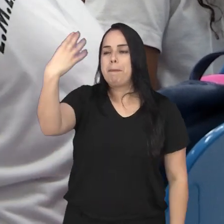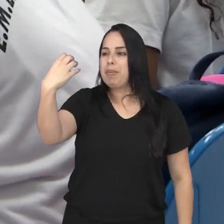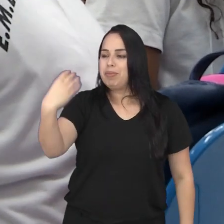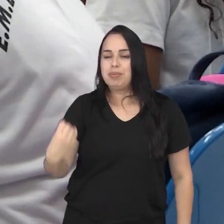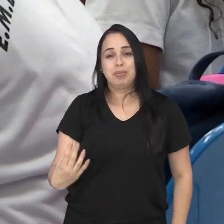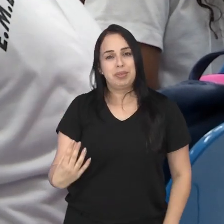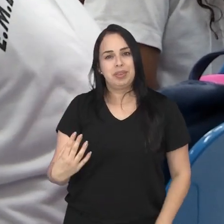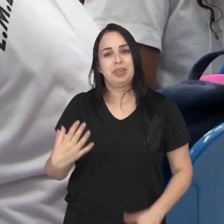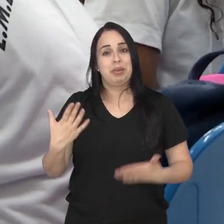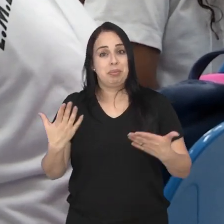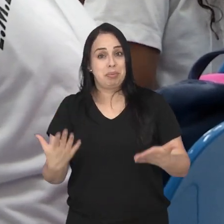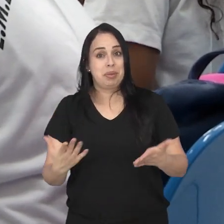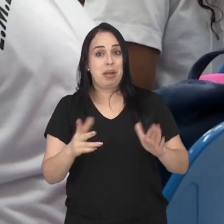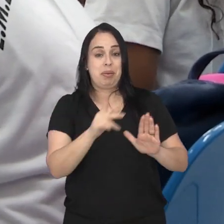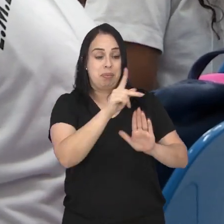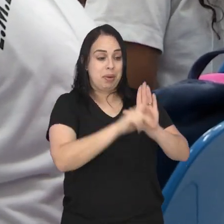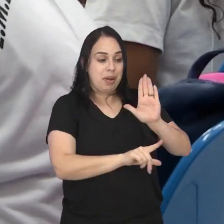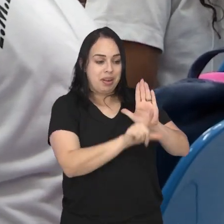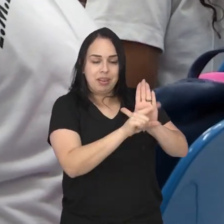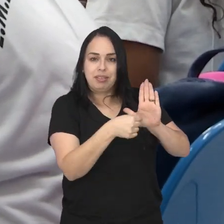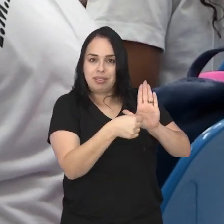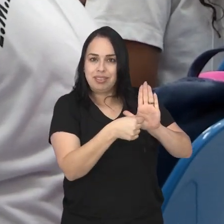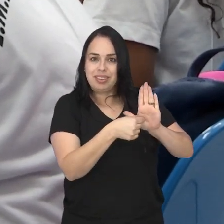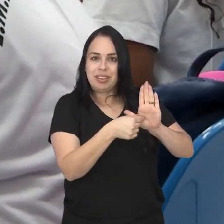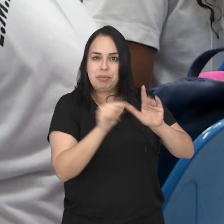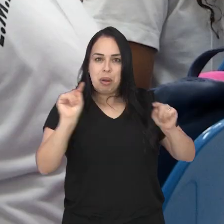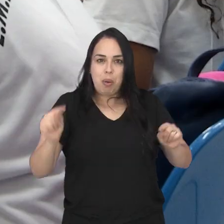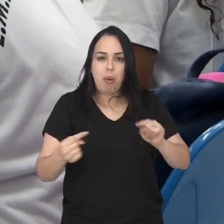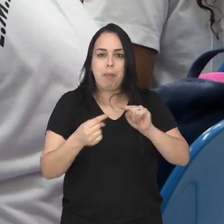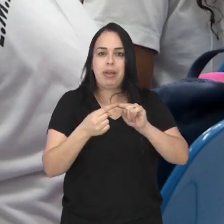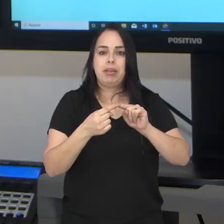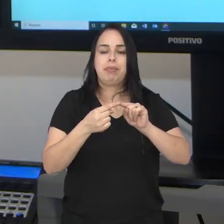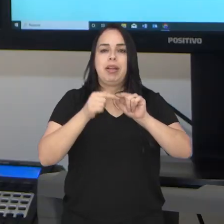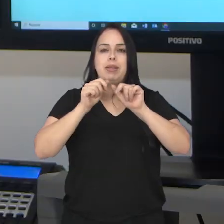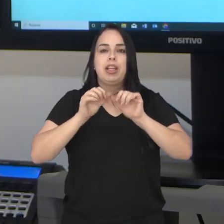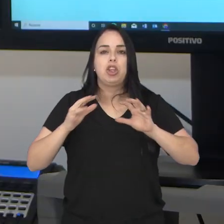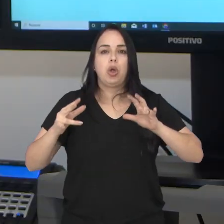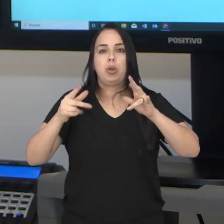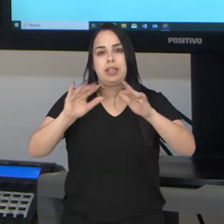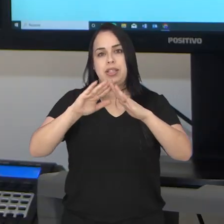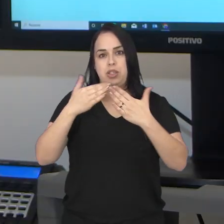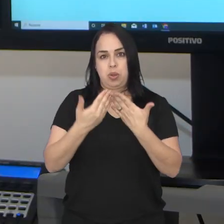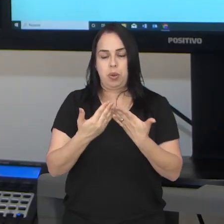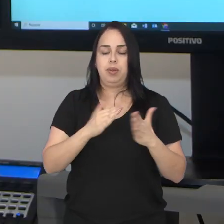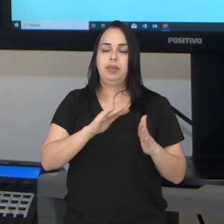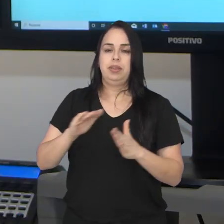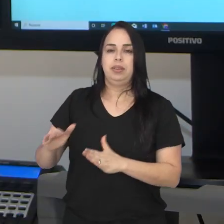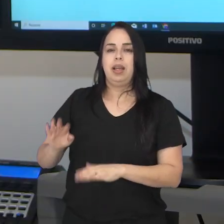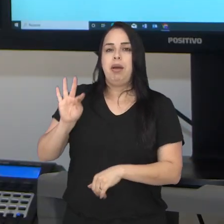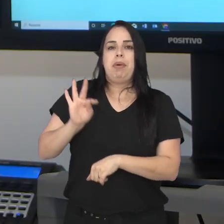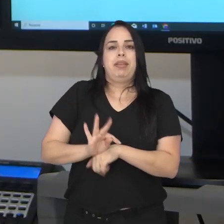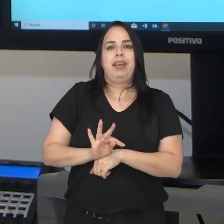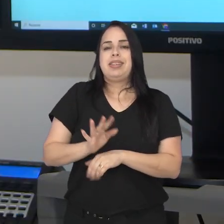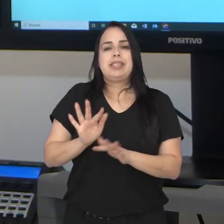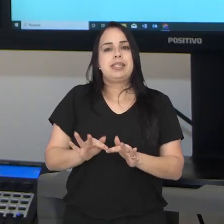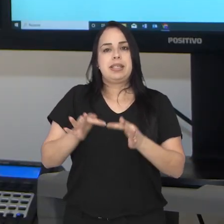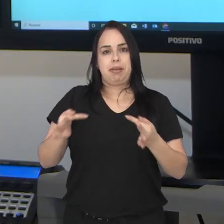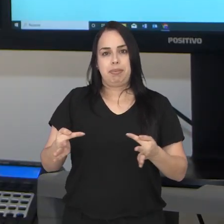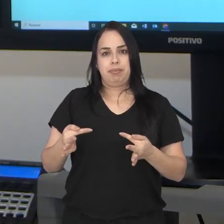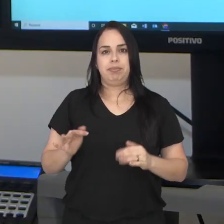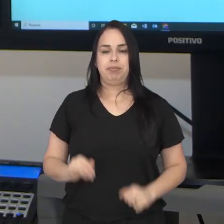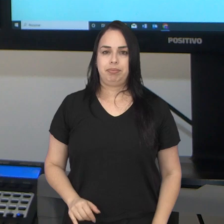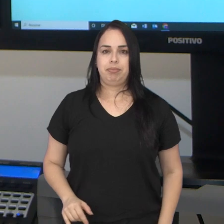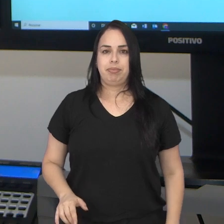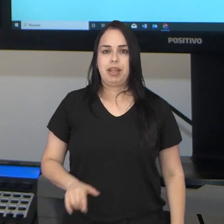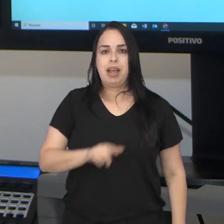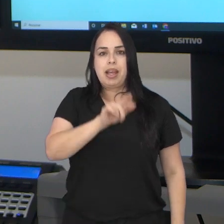para atender a nova lei o programa será ampliado para toda a rede Municipal é uma técnica bem simples né que ajuda a pessoa